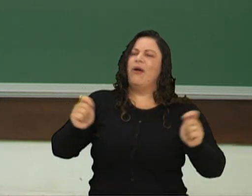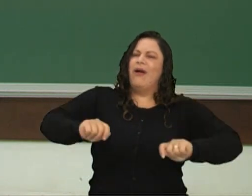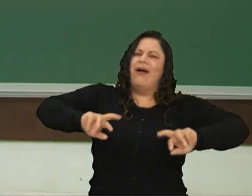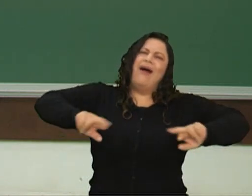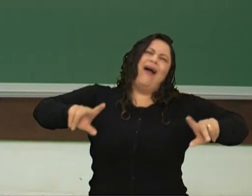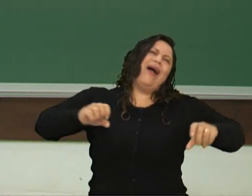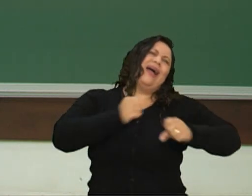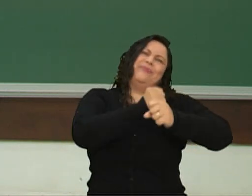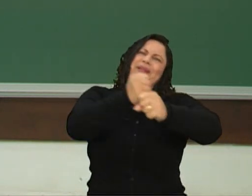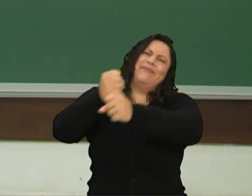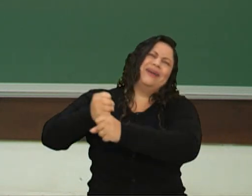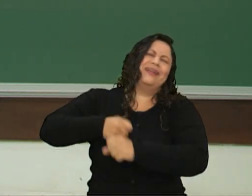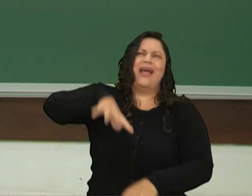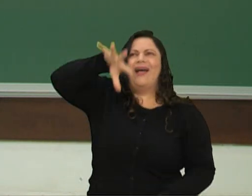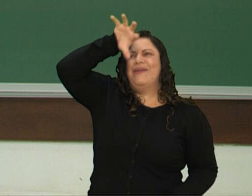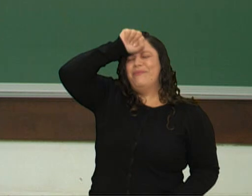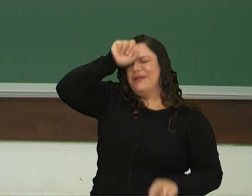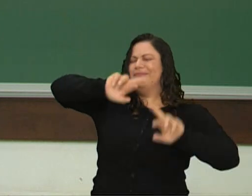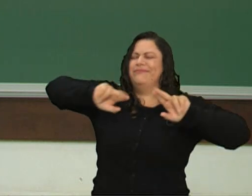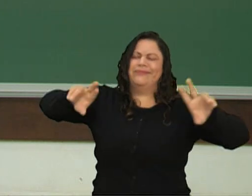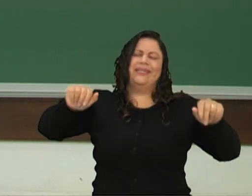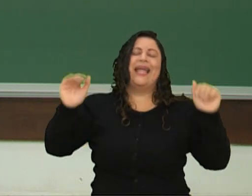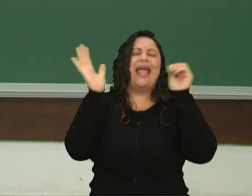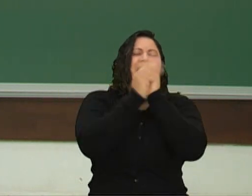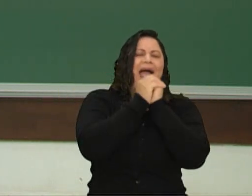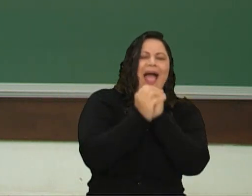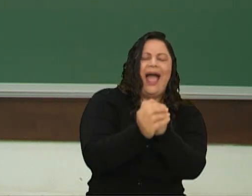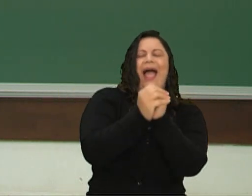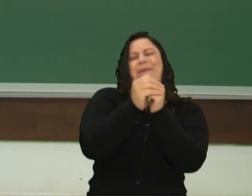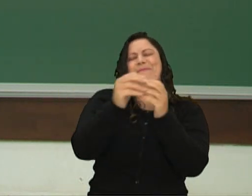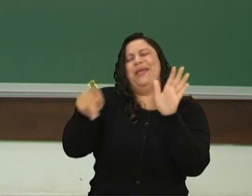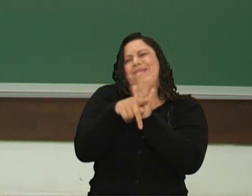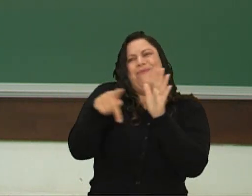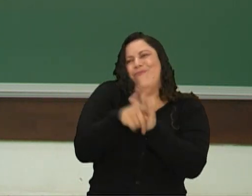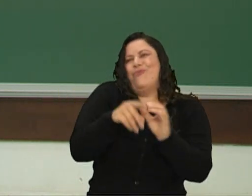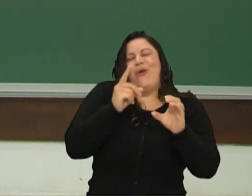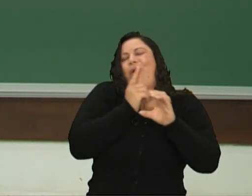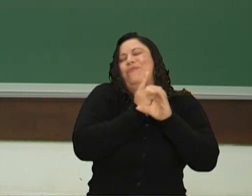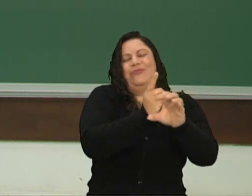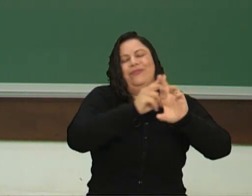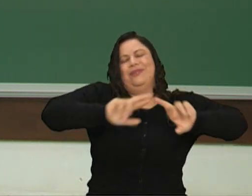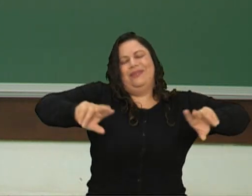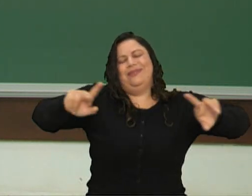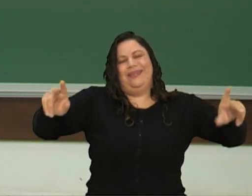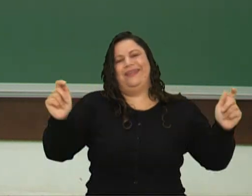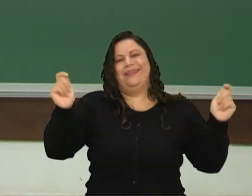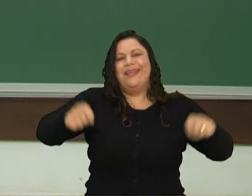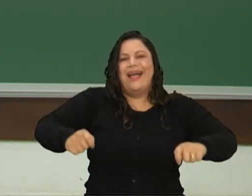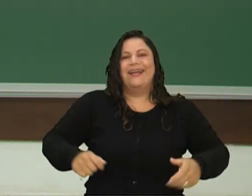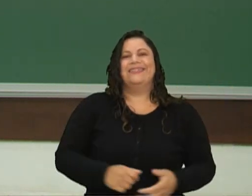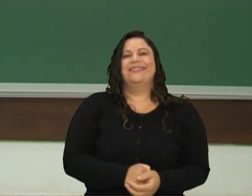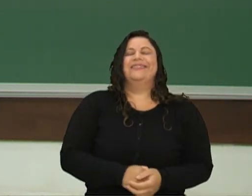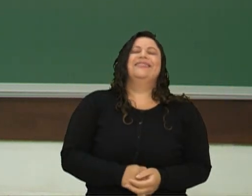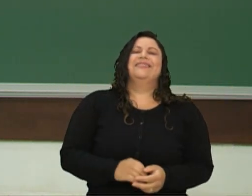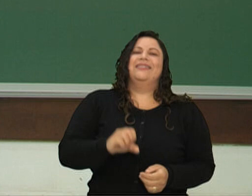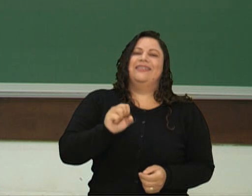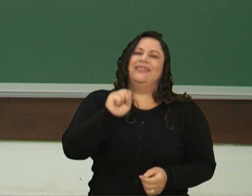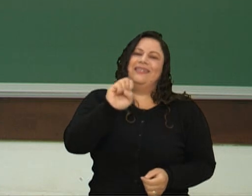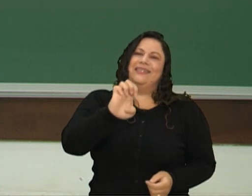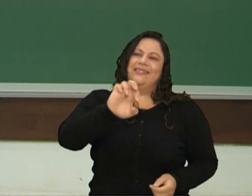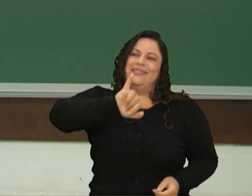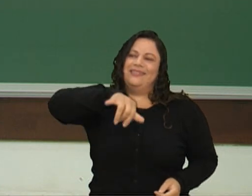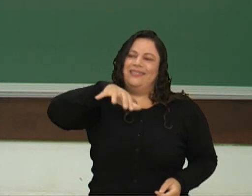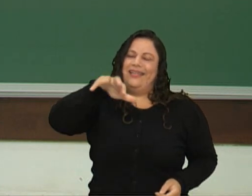da umbanda, amém para quem é do cristianismo, assim seja para quem é do espiritismo. Mas o mais importante, você não